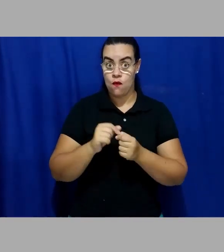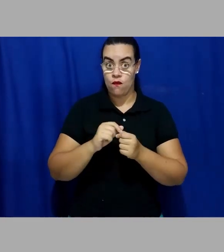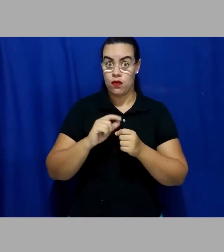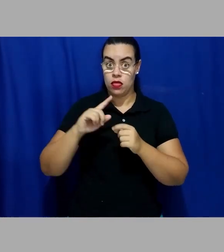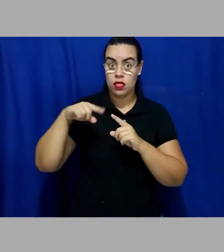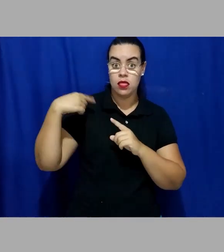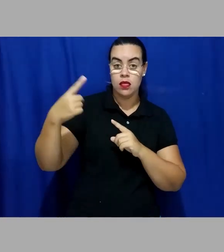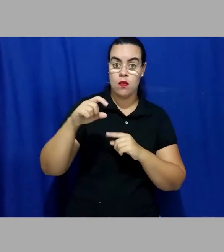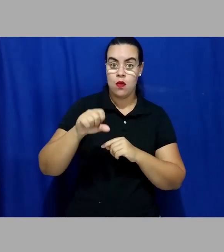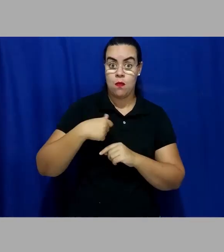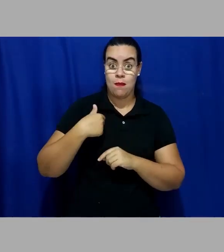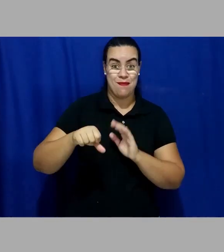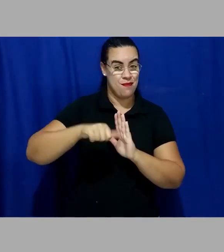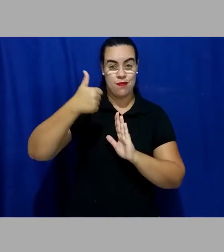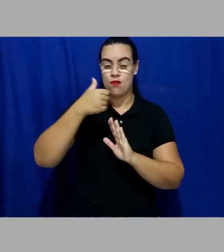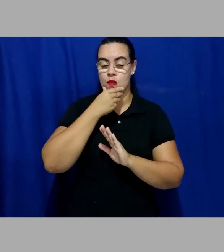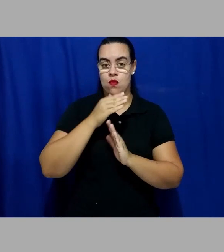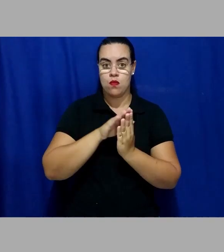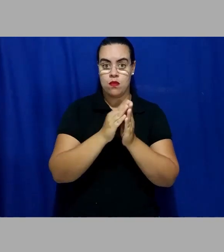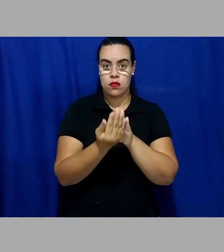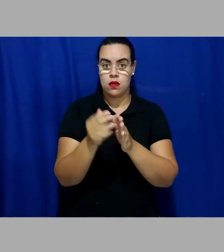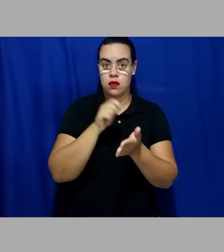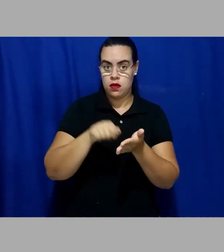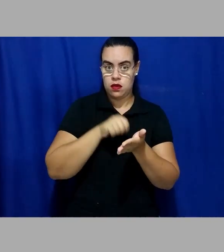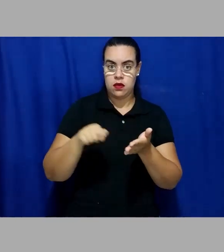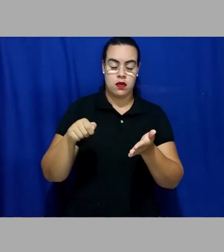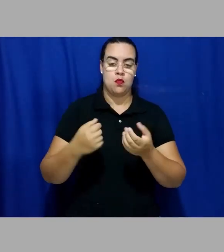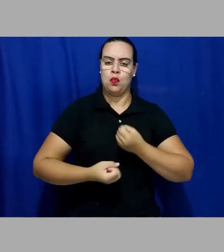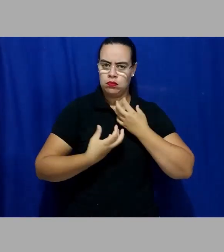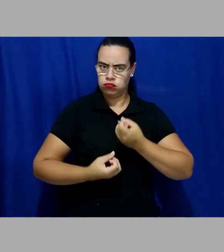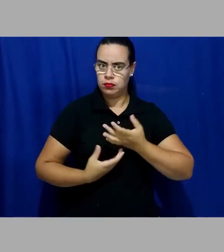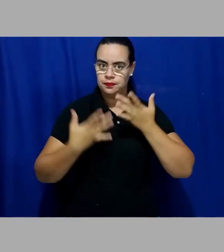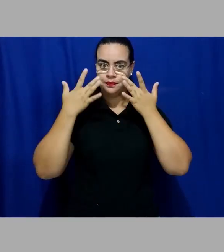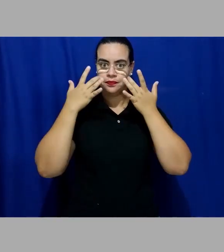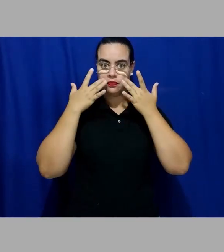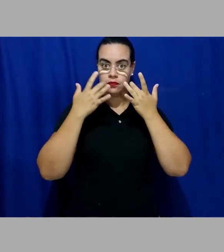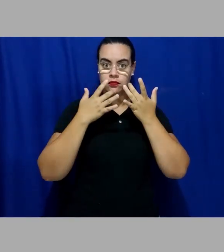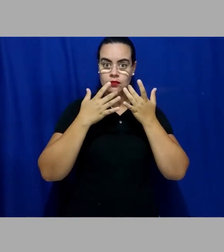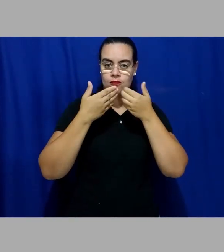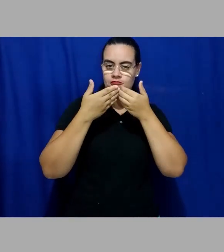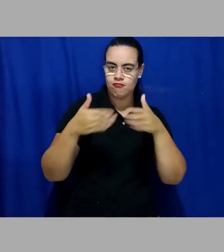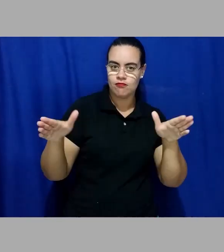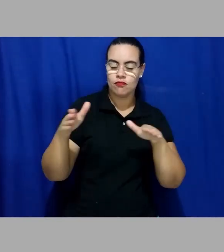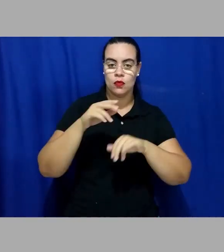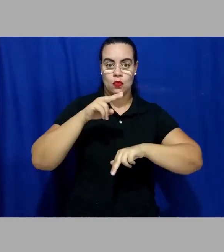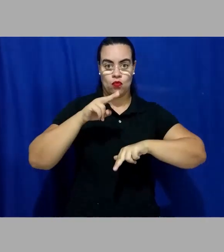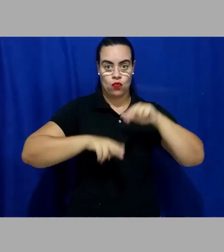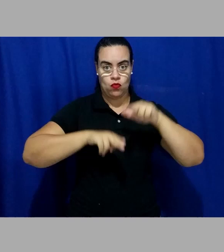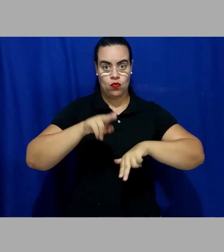homem trans que escreveu, produziu e protagonizou sua história nos palcos brasileiros com o espetáculo Lu e